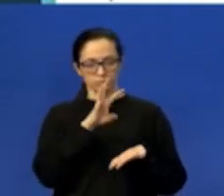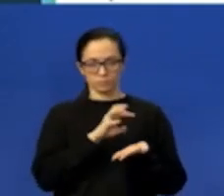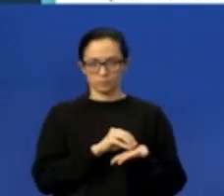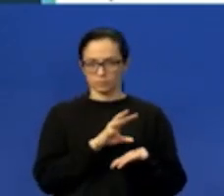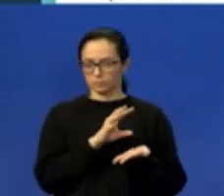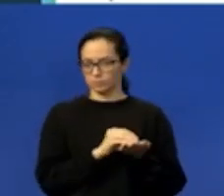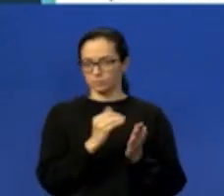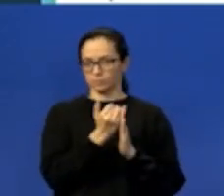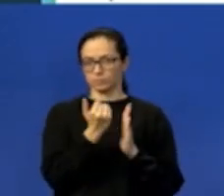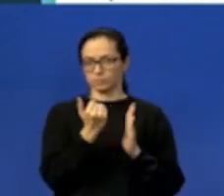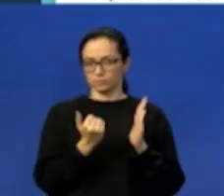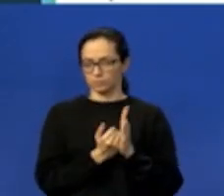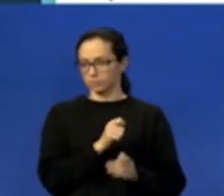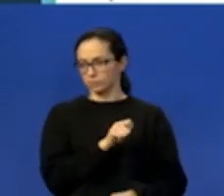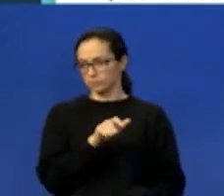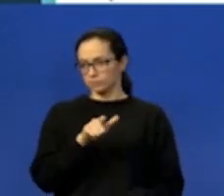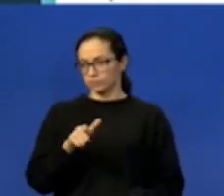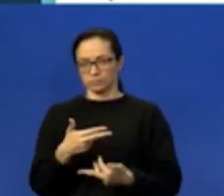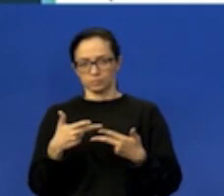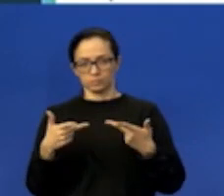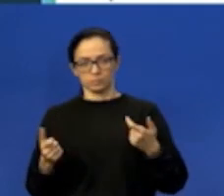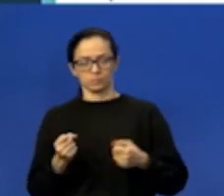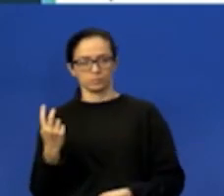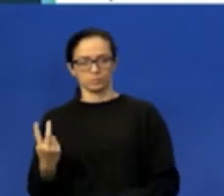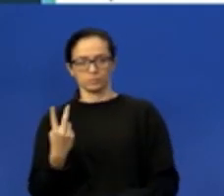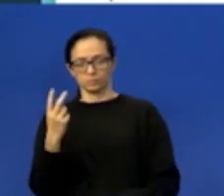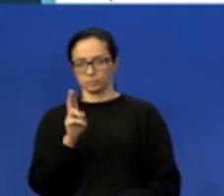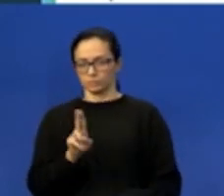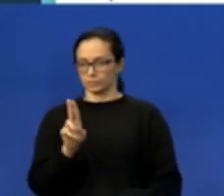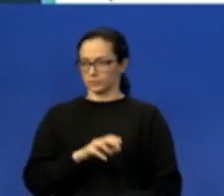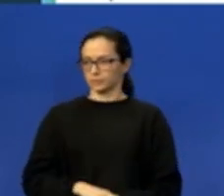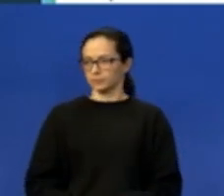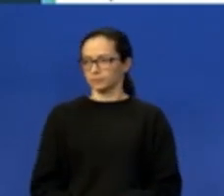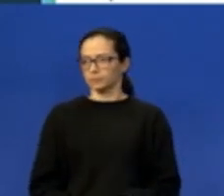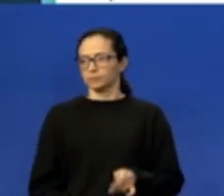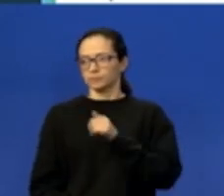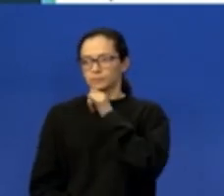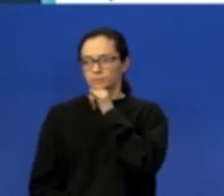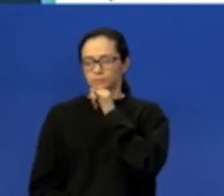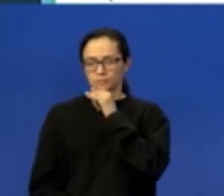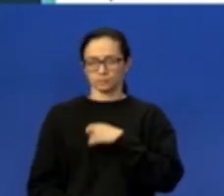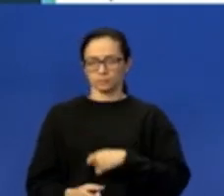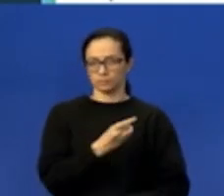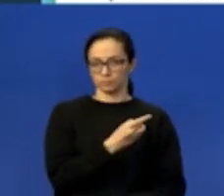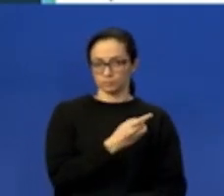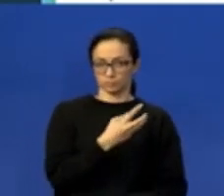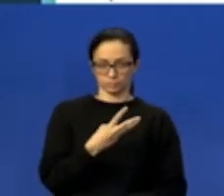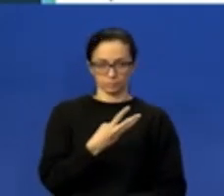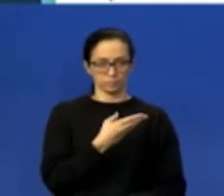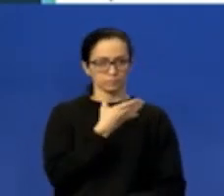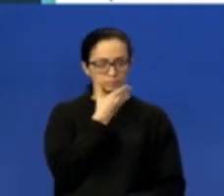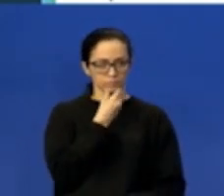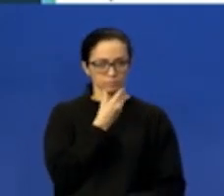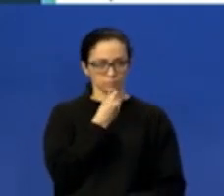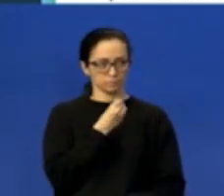for inferior a alguns valores. Então, por exemplo, 13 no homem adulto,